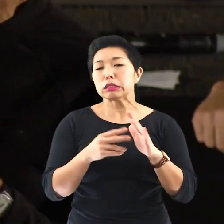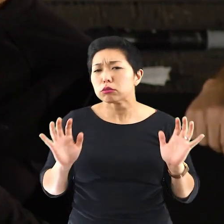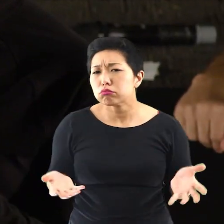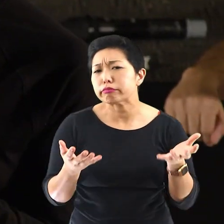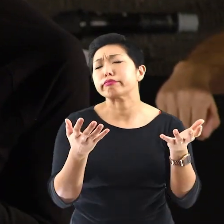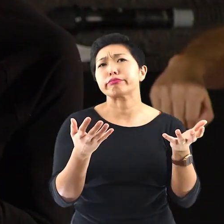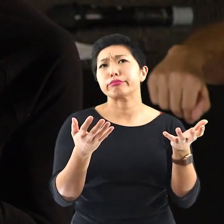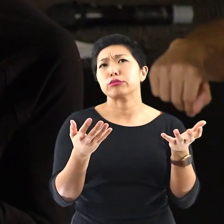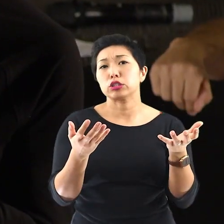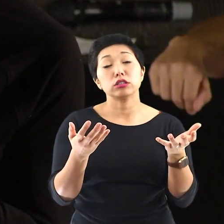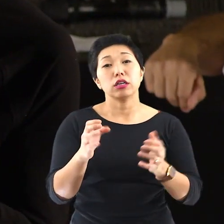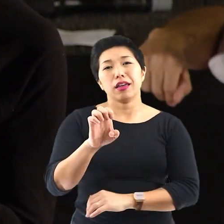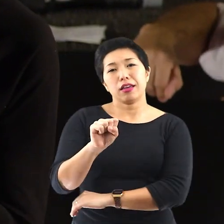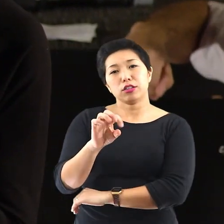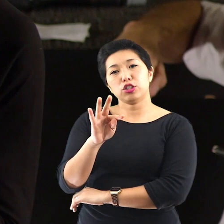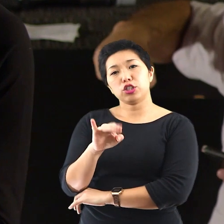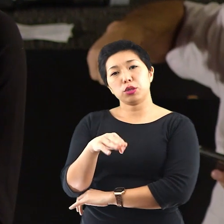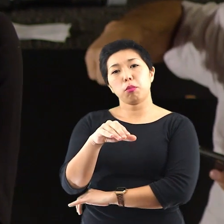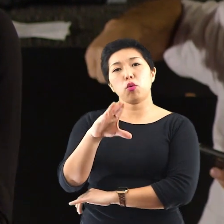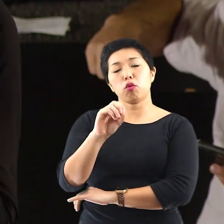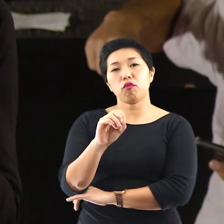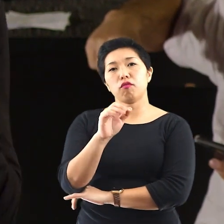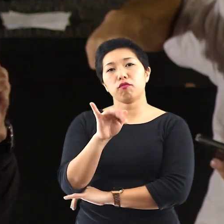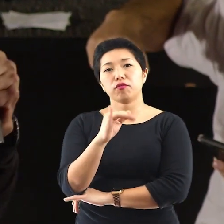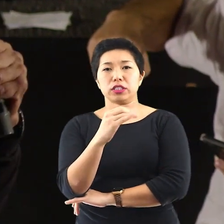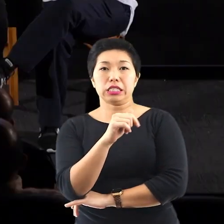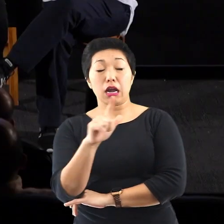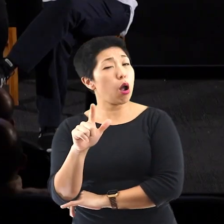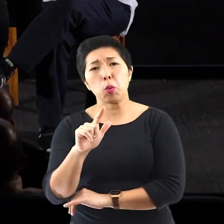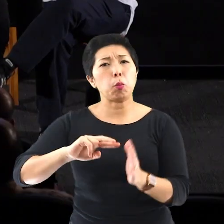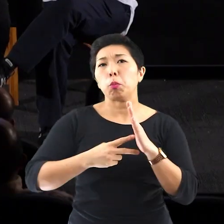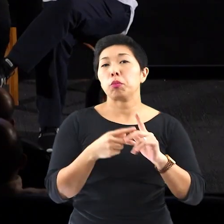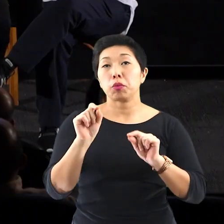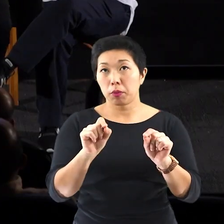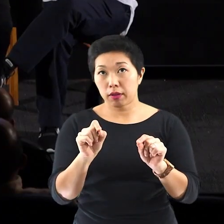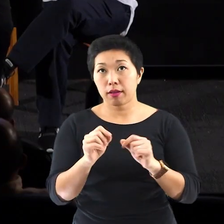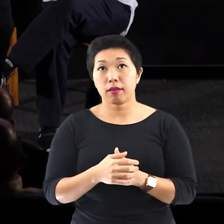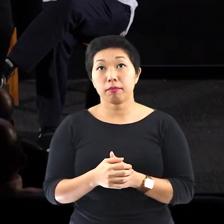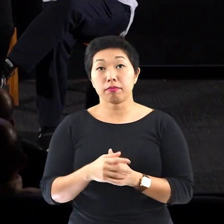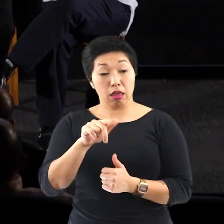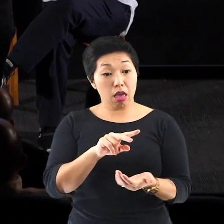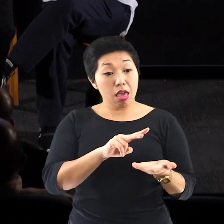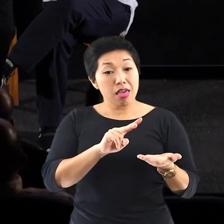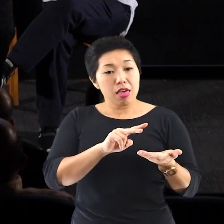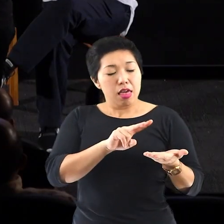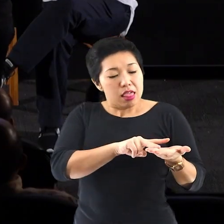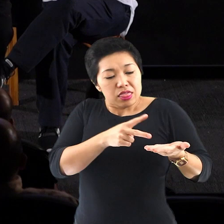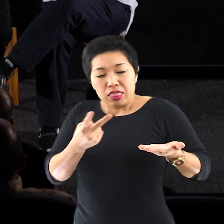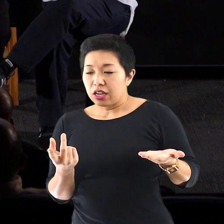os estímulos fiscais e creditícios? São transferências de renda